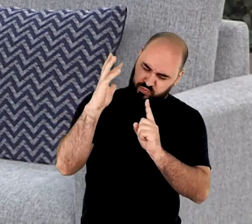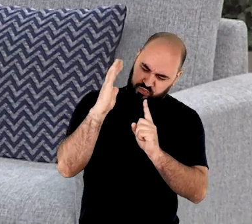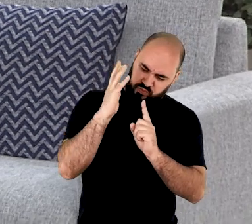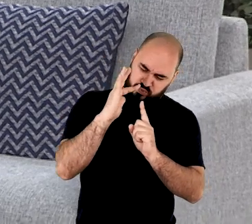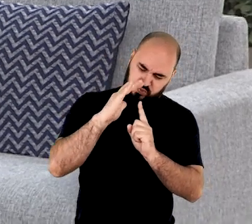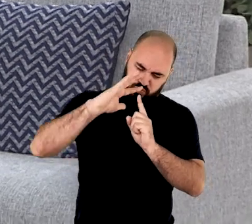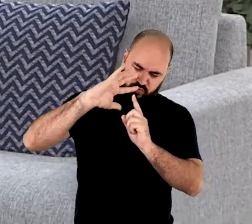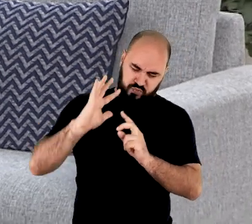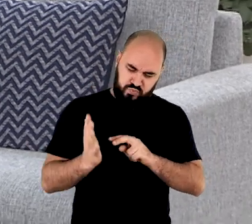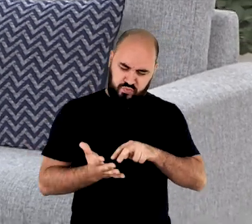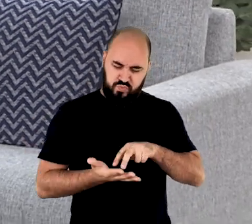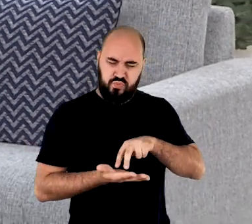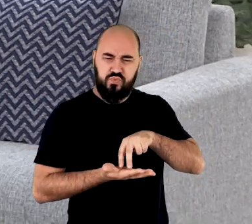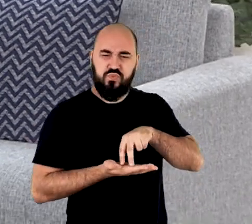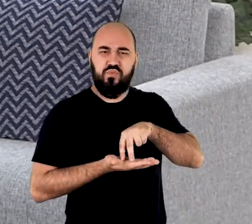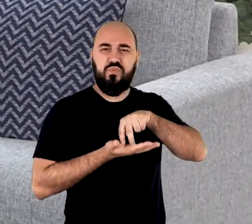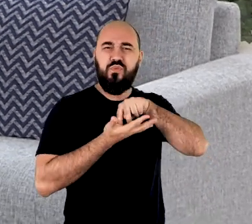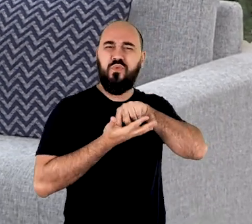me